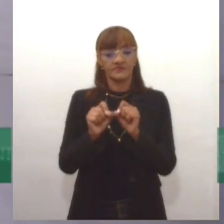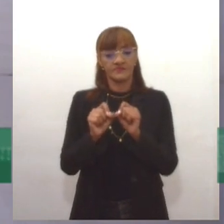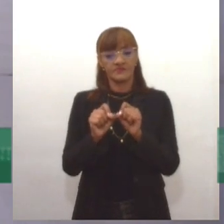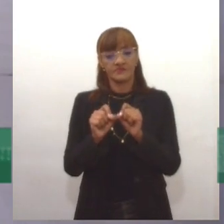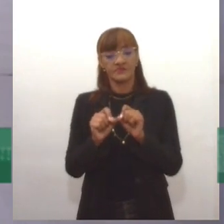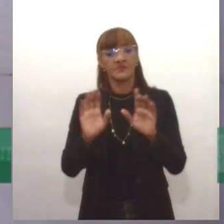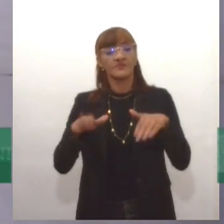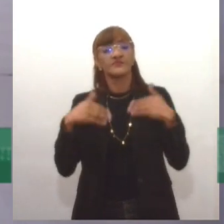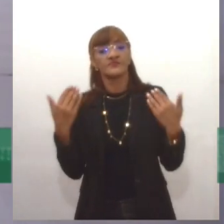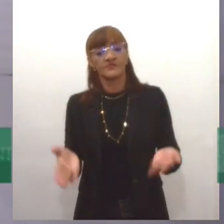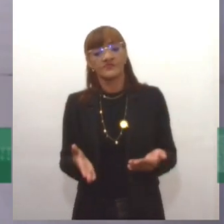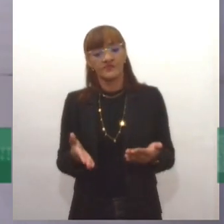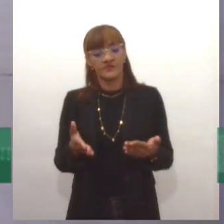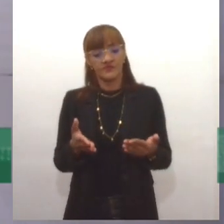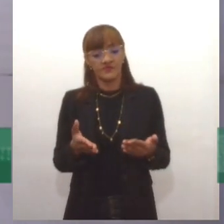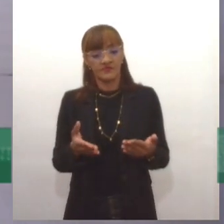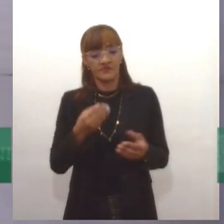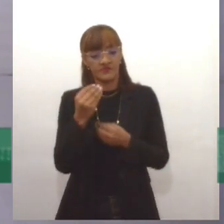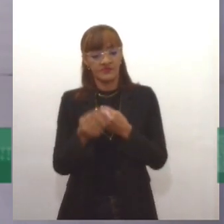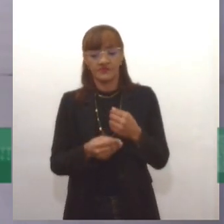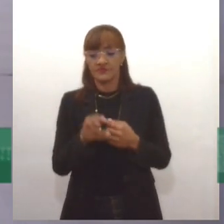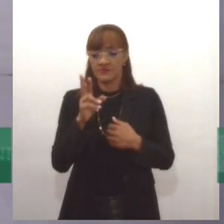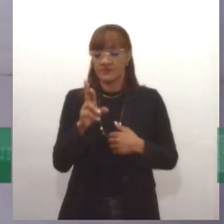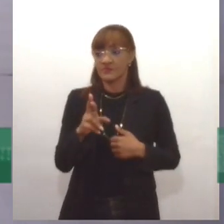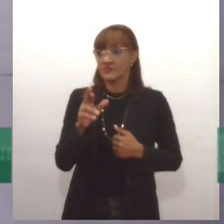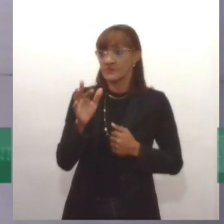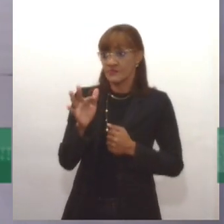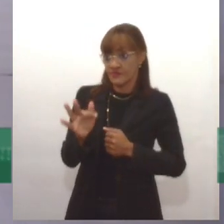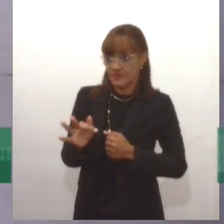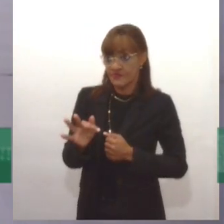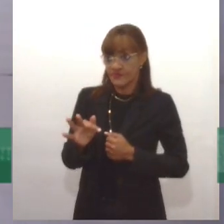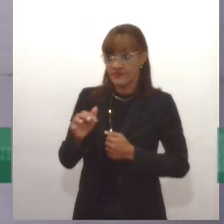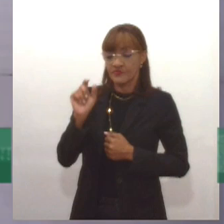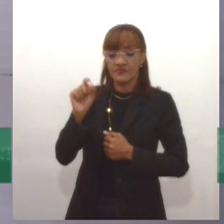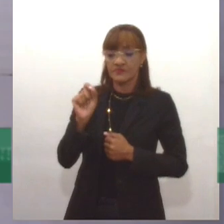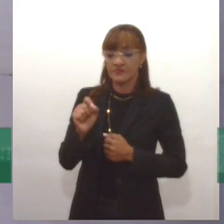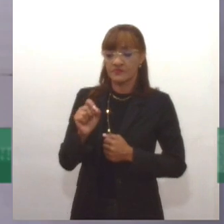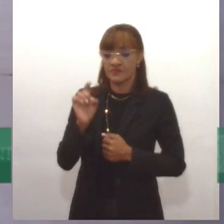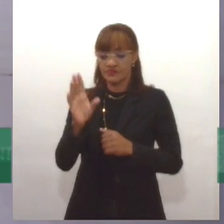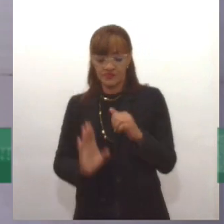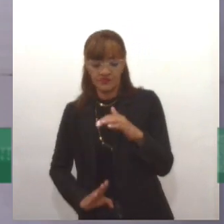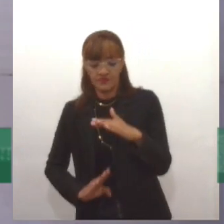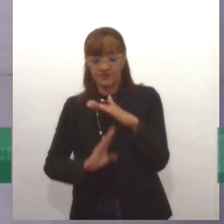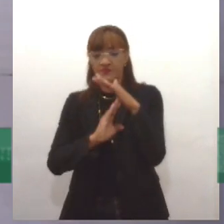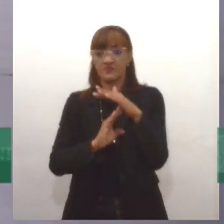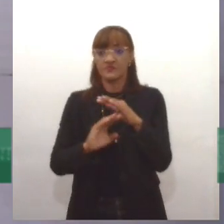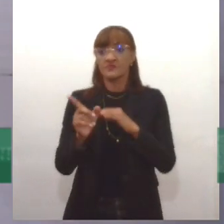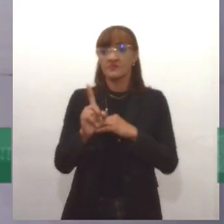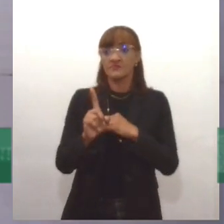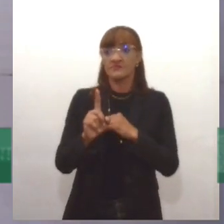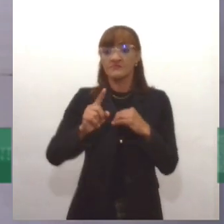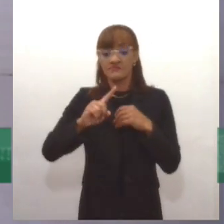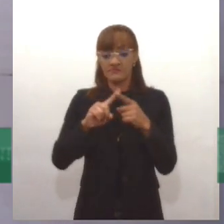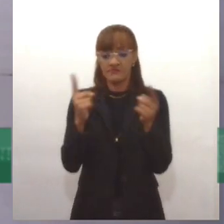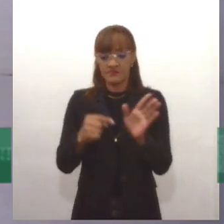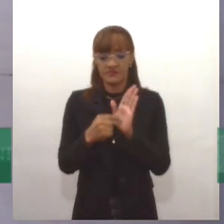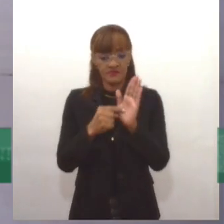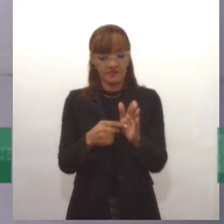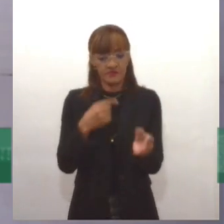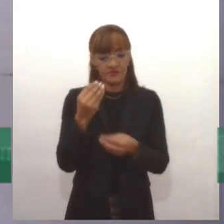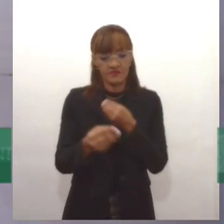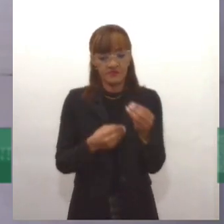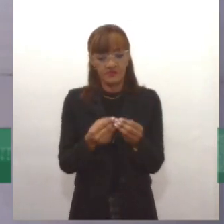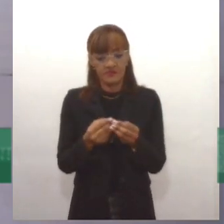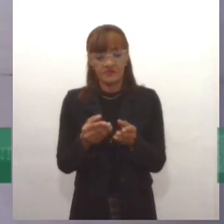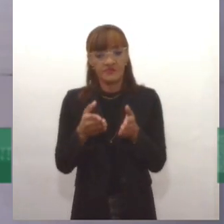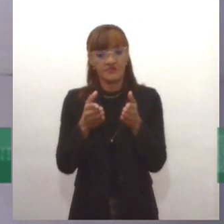da LRF, né? Ou seja, ela também não é só um limite, ela é um direcionamento, né? Um direcionamento para esses